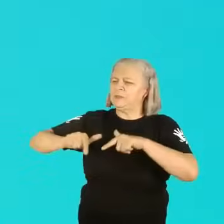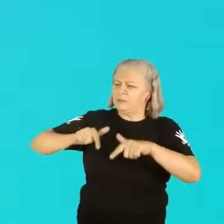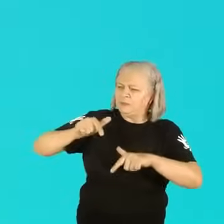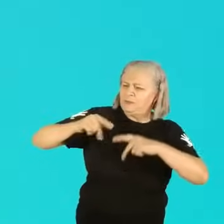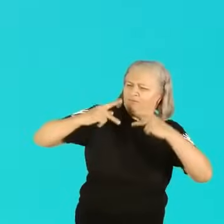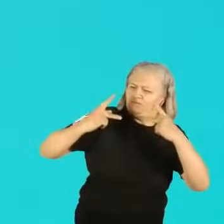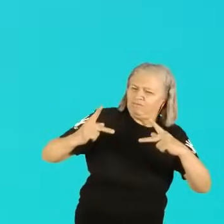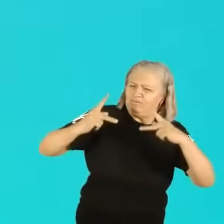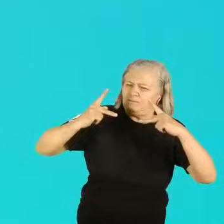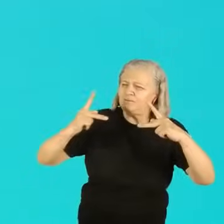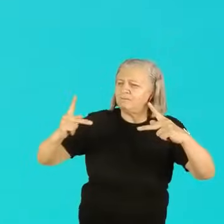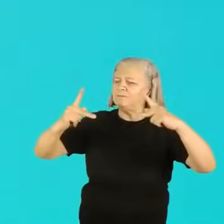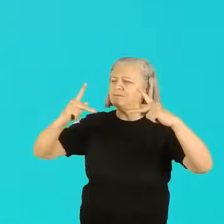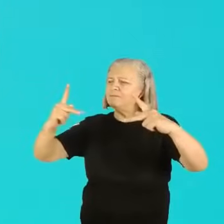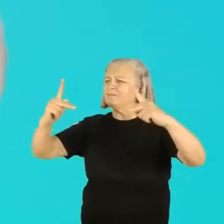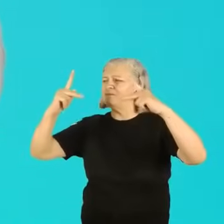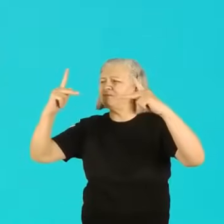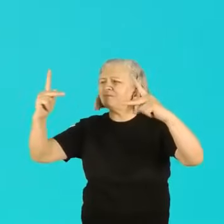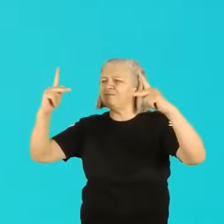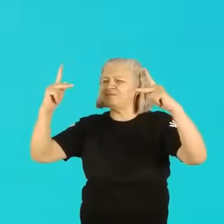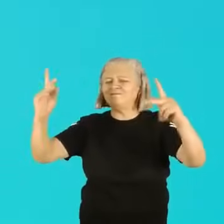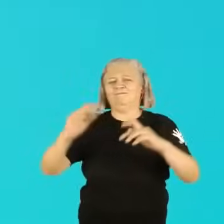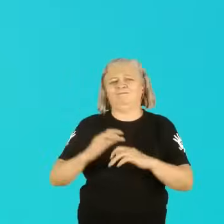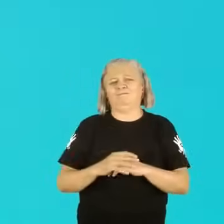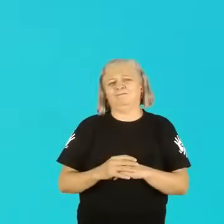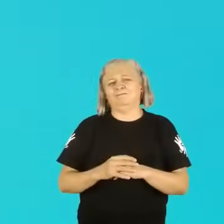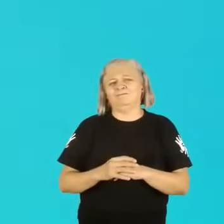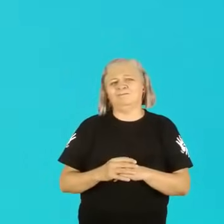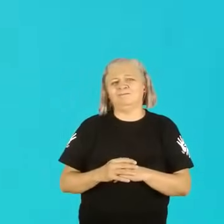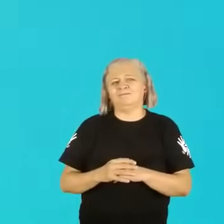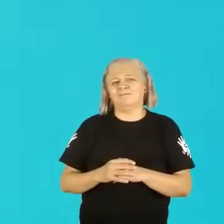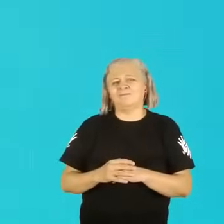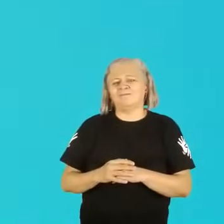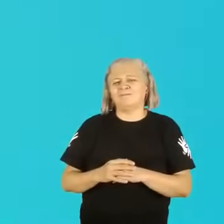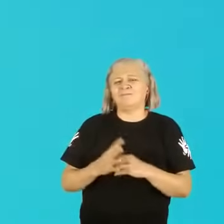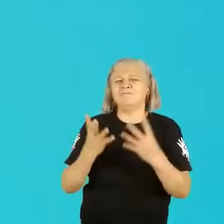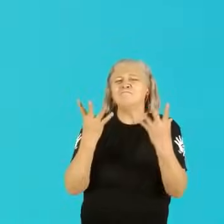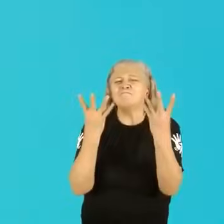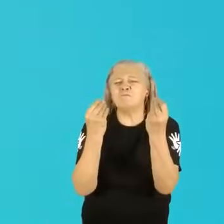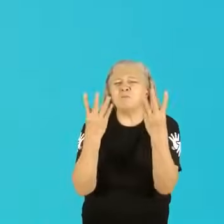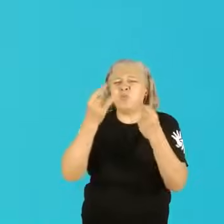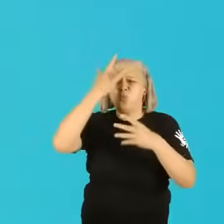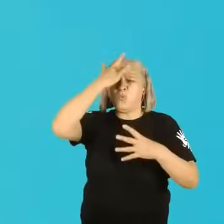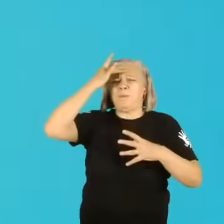qual era comumente presente de grandes multidões.